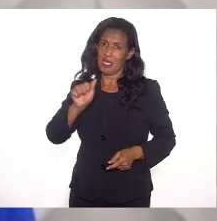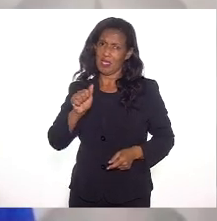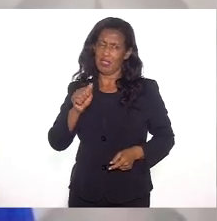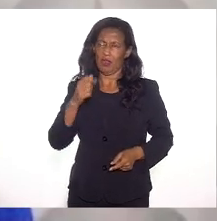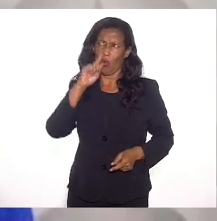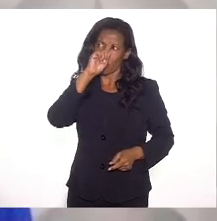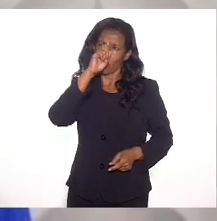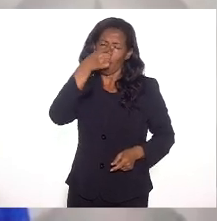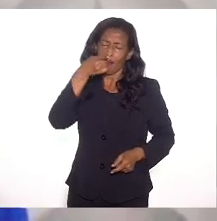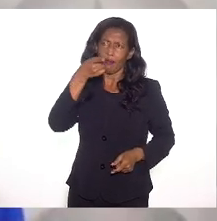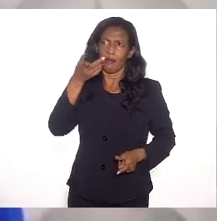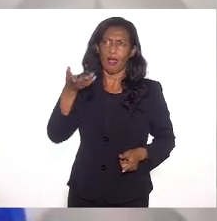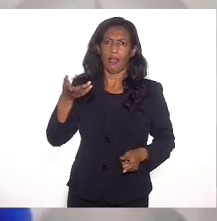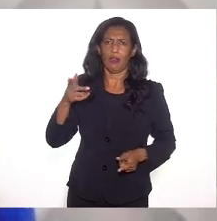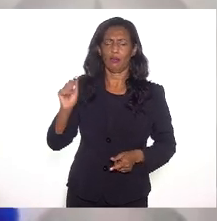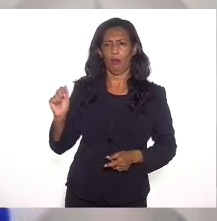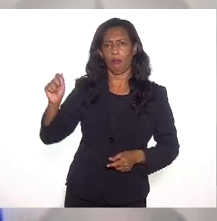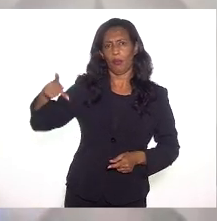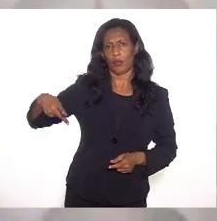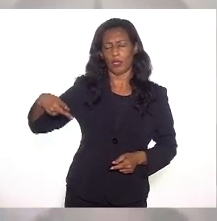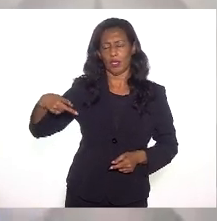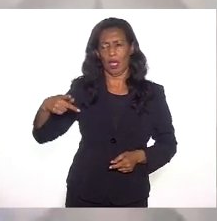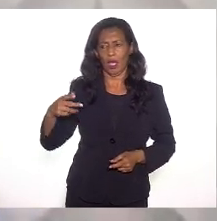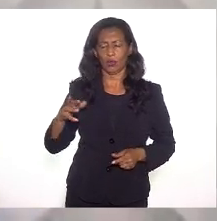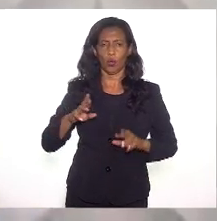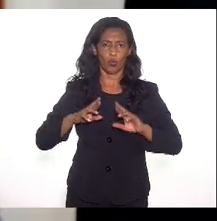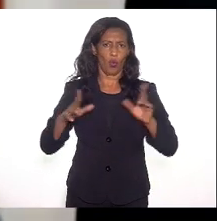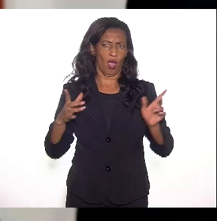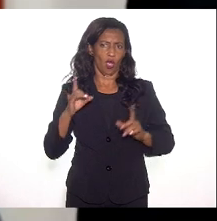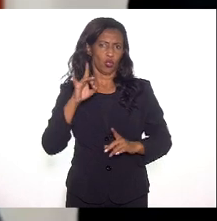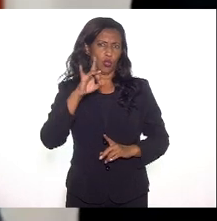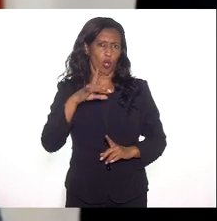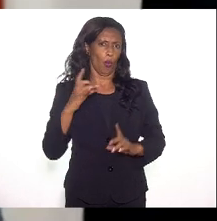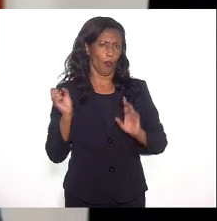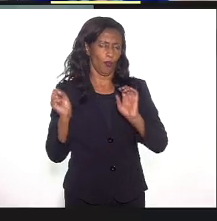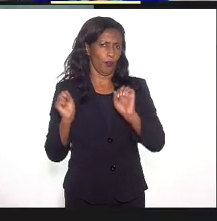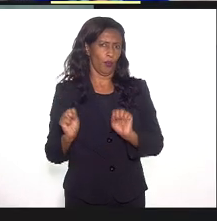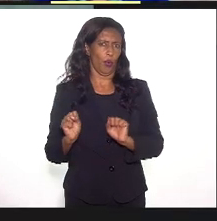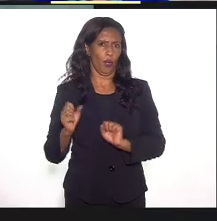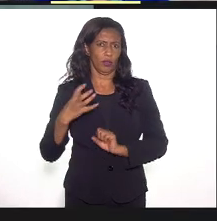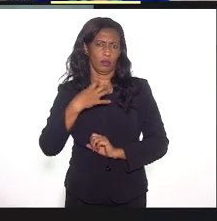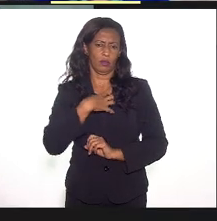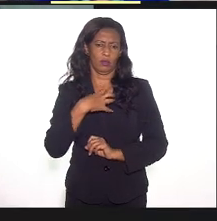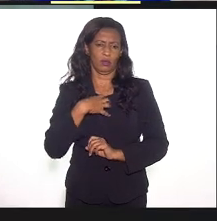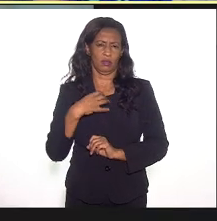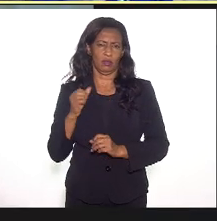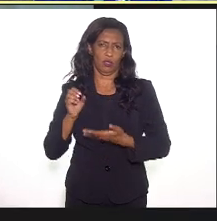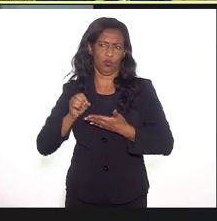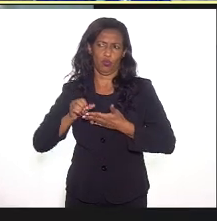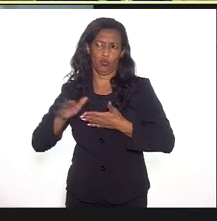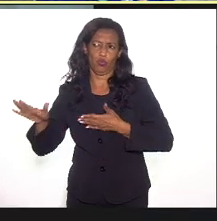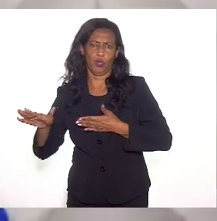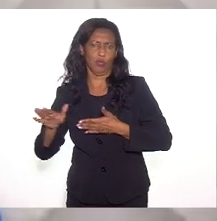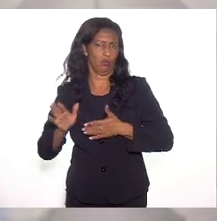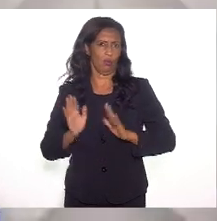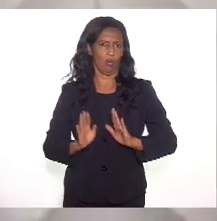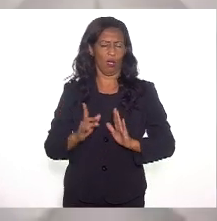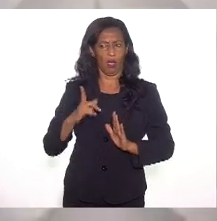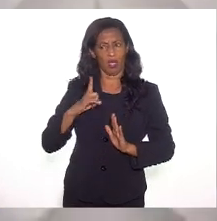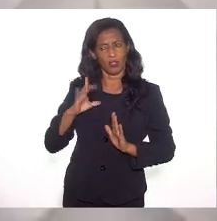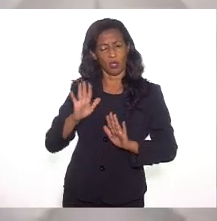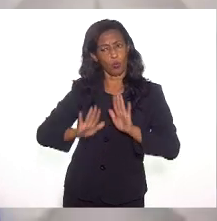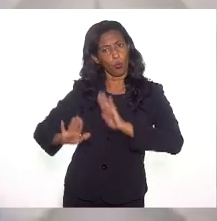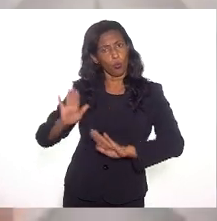aposentado não é algo que me... por si só, que eu acho que possa ser excluído. Acho que é apenas ter esse